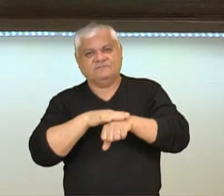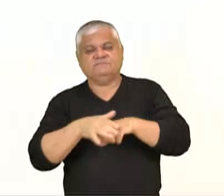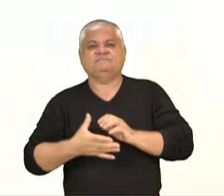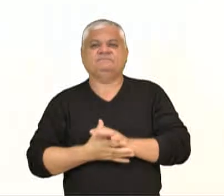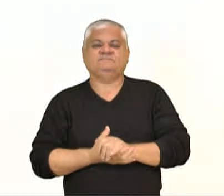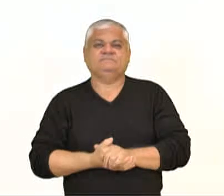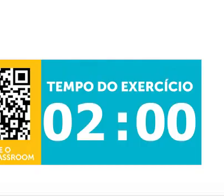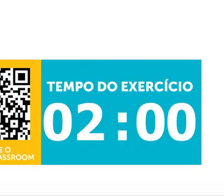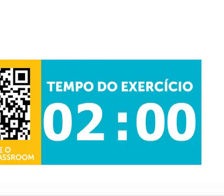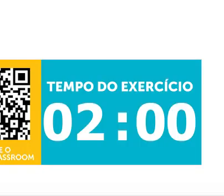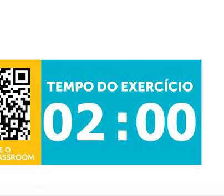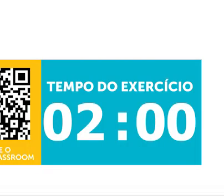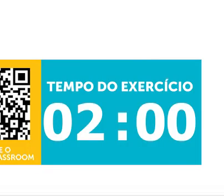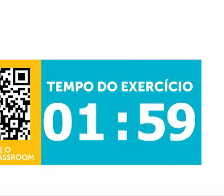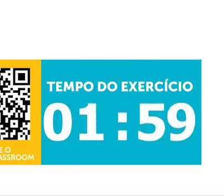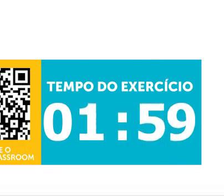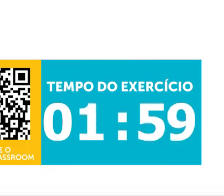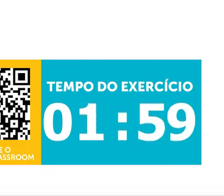vocês.